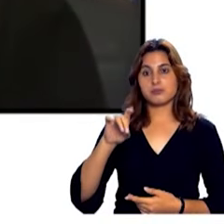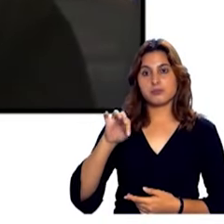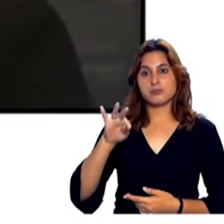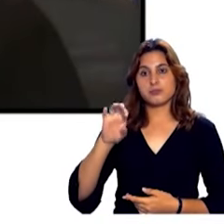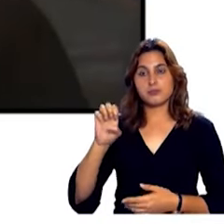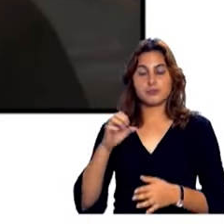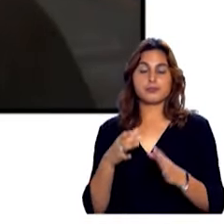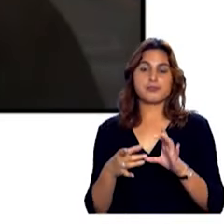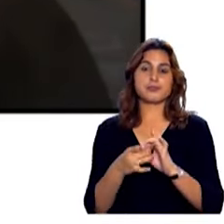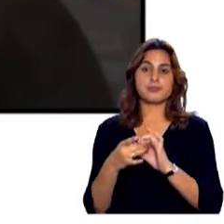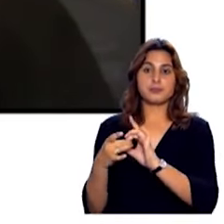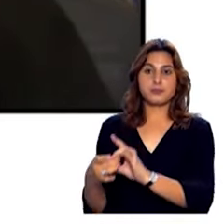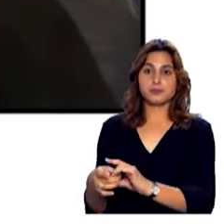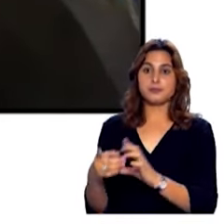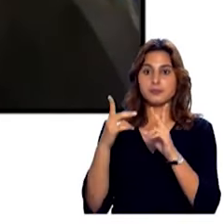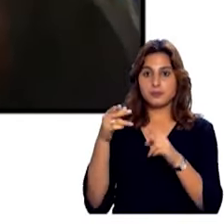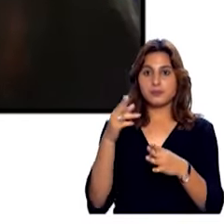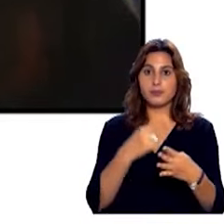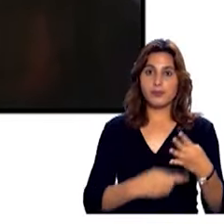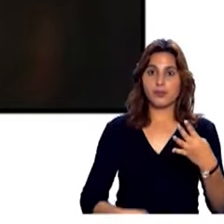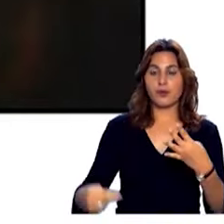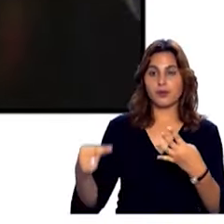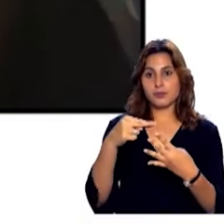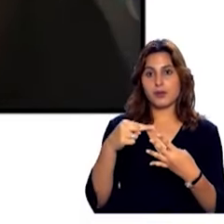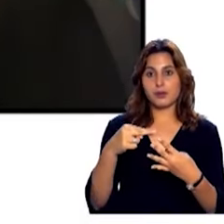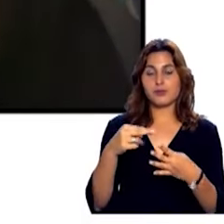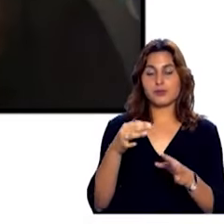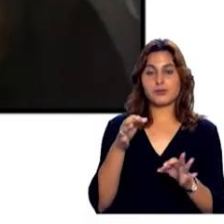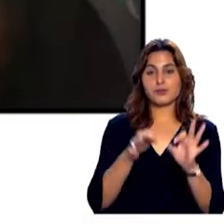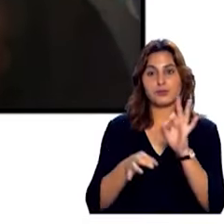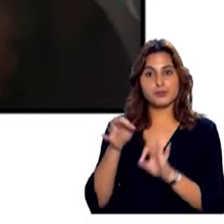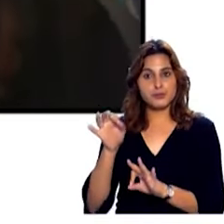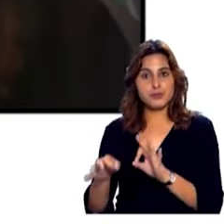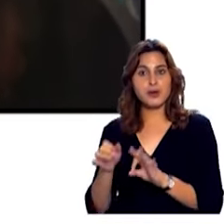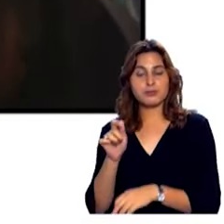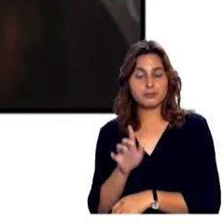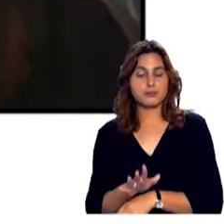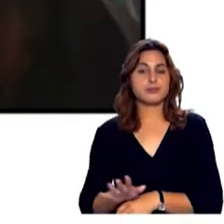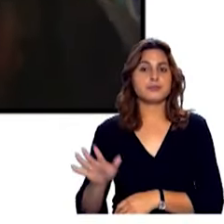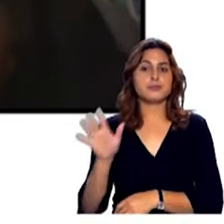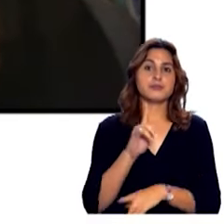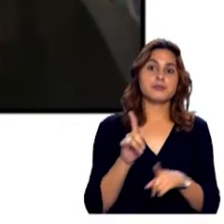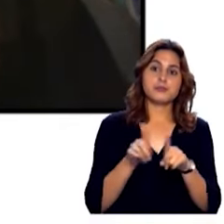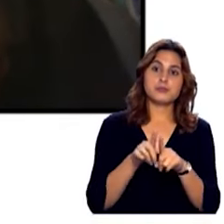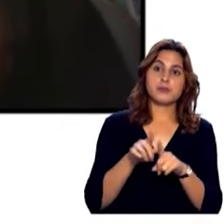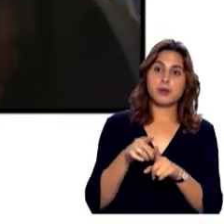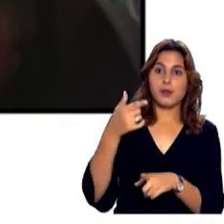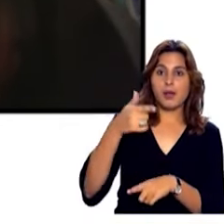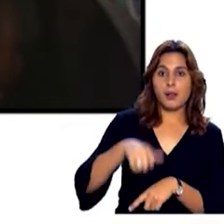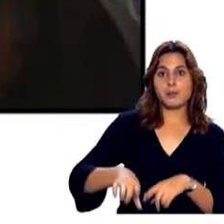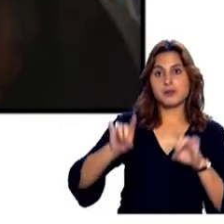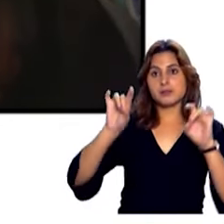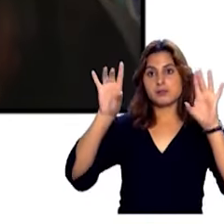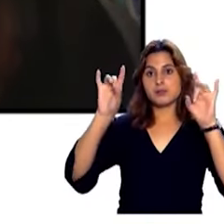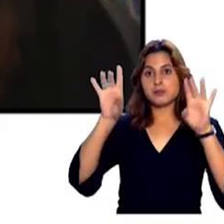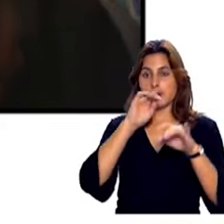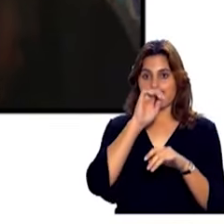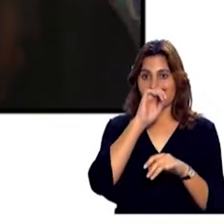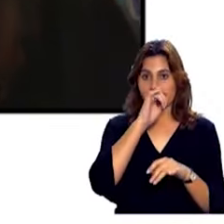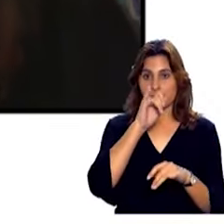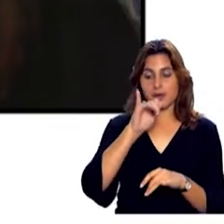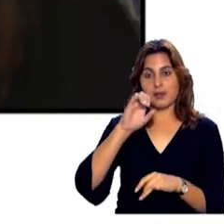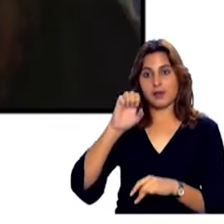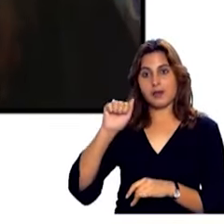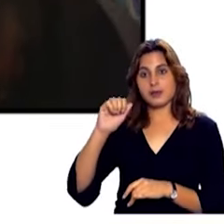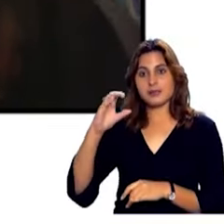extraordinário julgado no regime da repercussão Geral com o recurso extraordinário e especial repetitivos com o IAC com o irde o